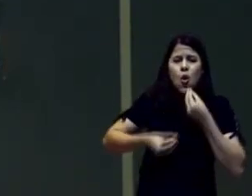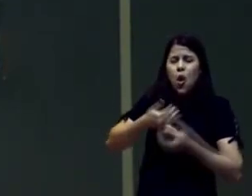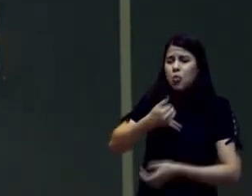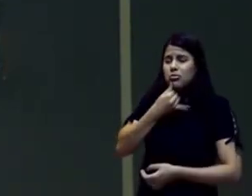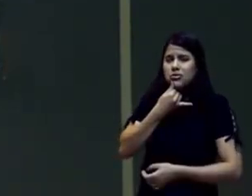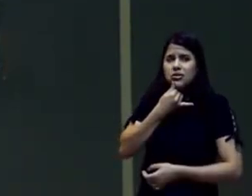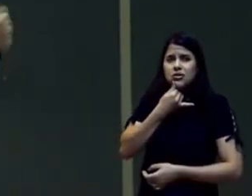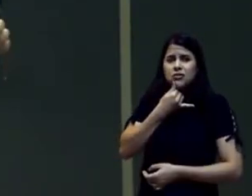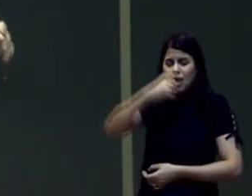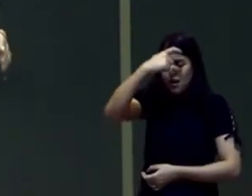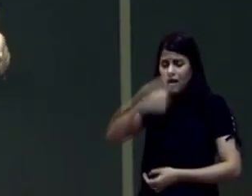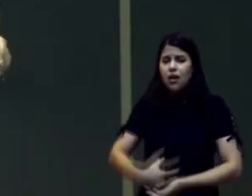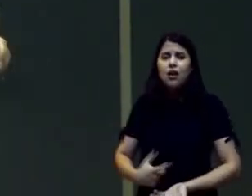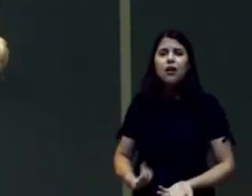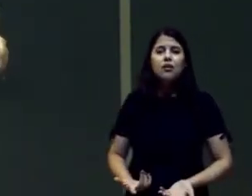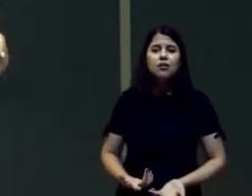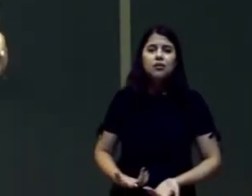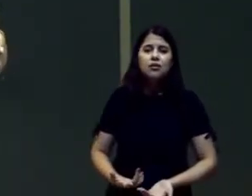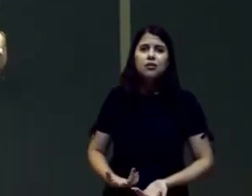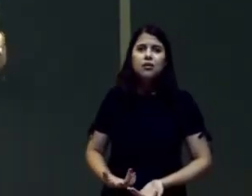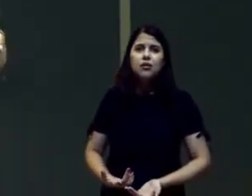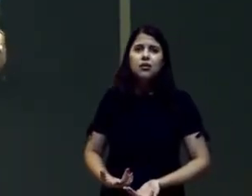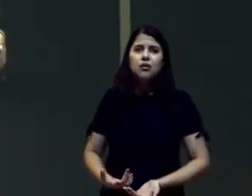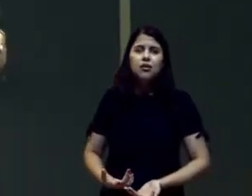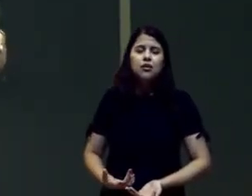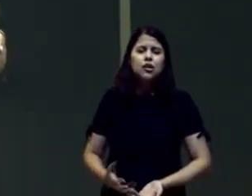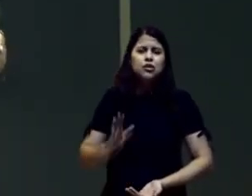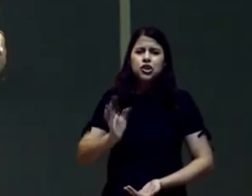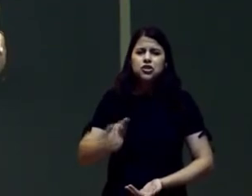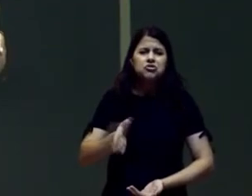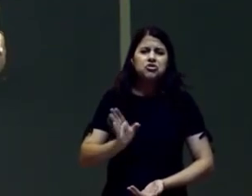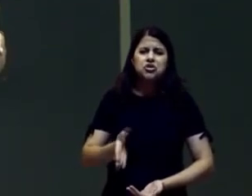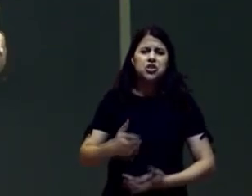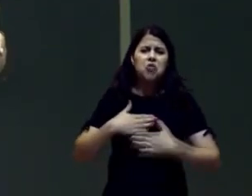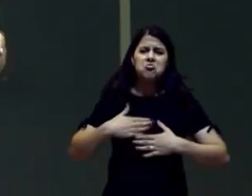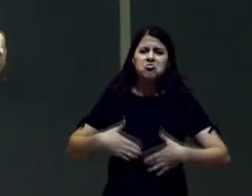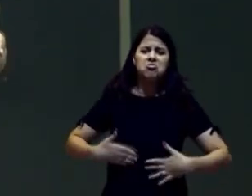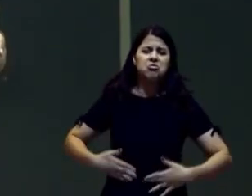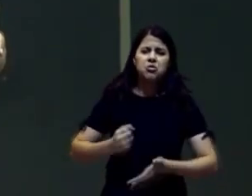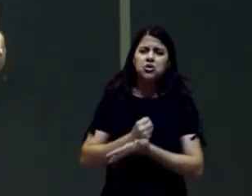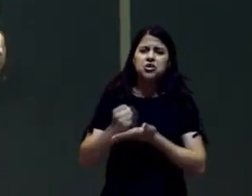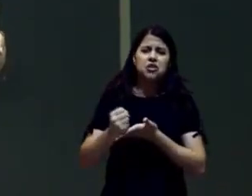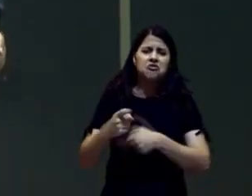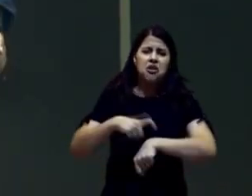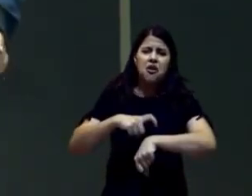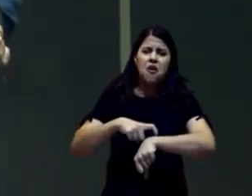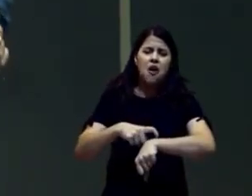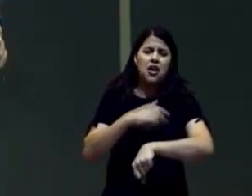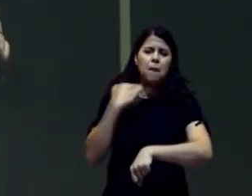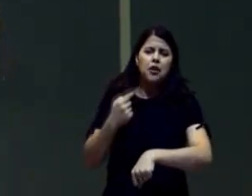dizendo: quanto a mim, já estou sendo oferecido por libação. E o tempo da minha partida